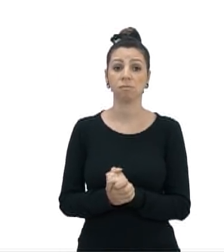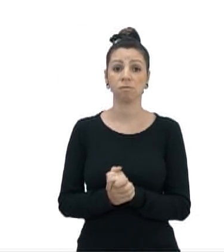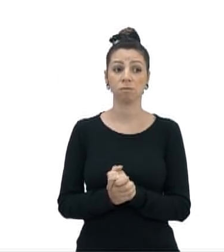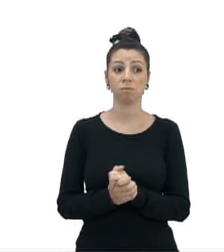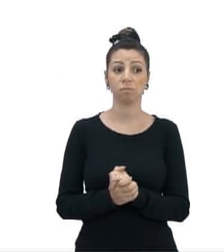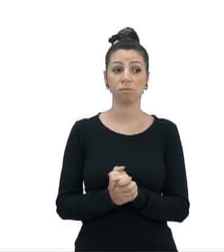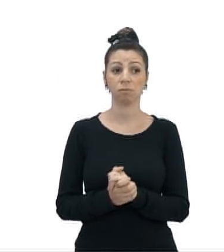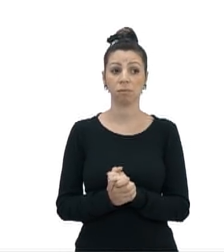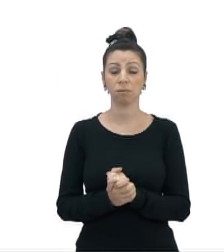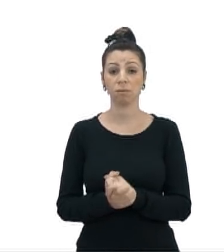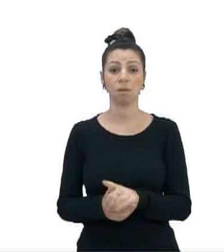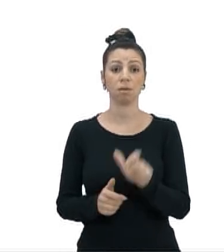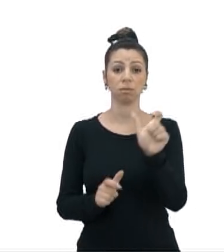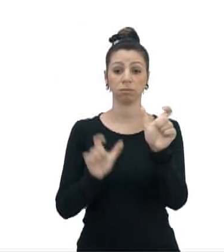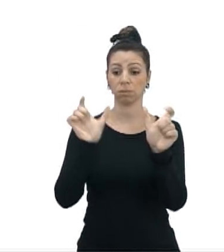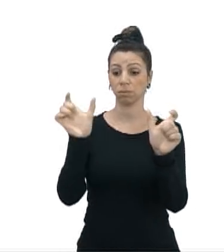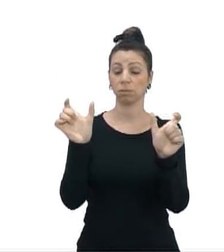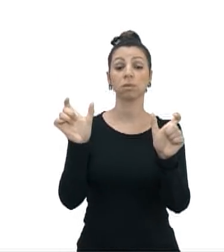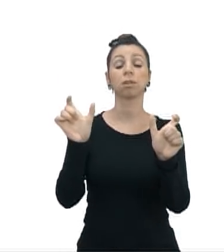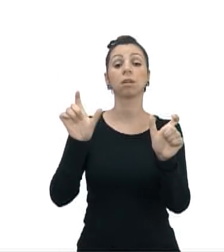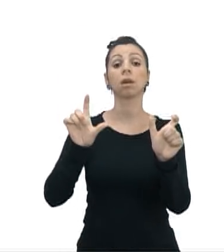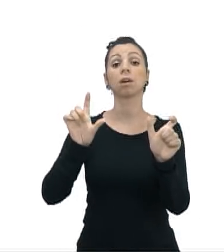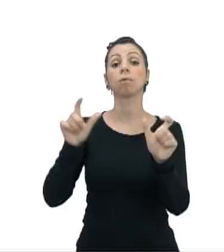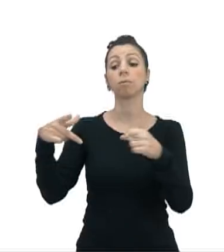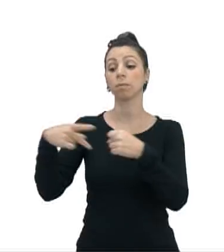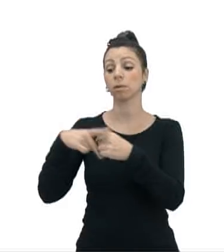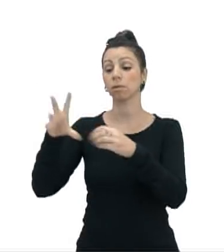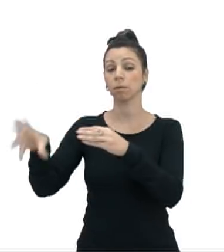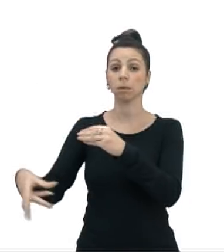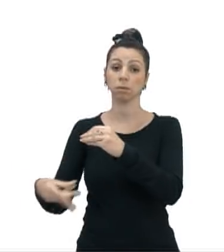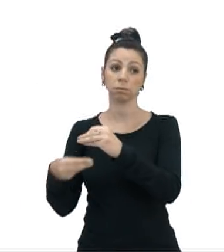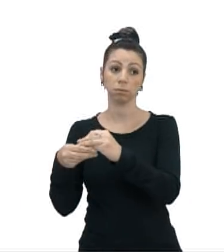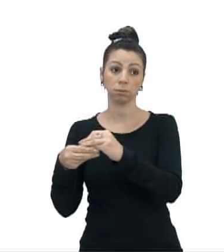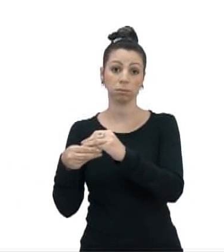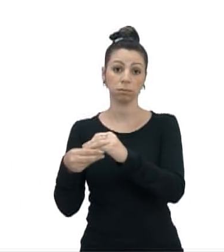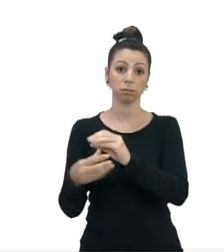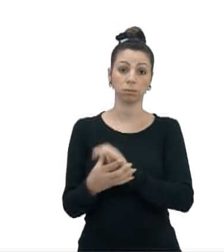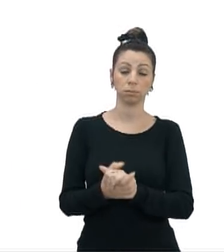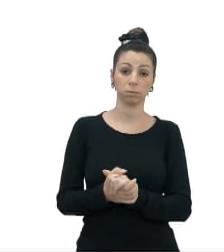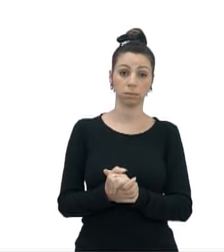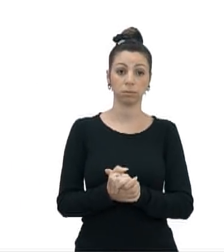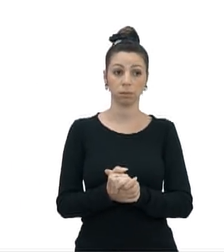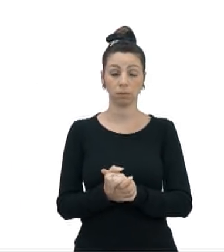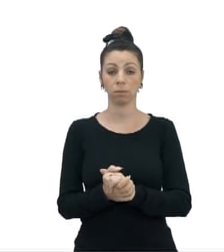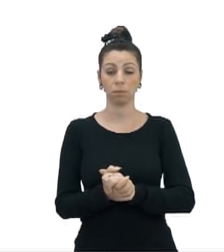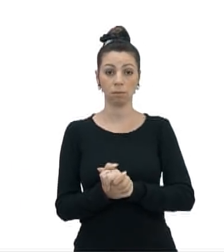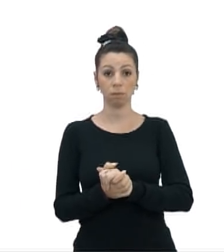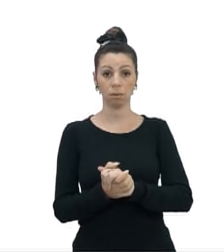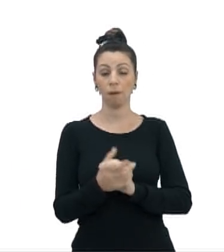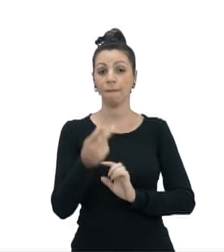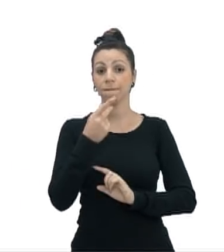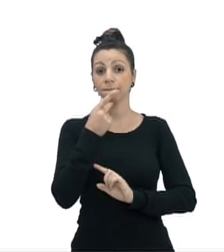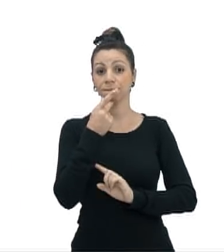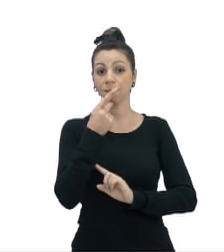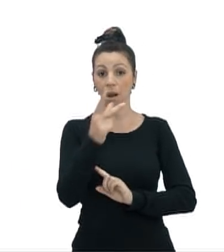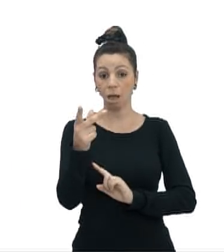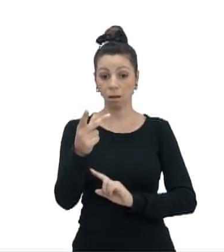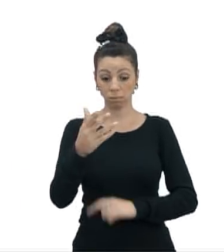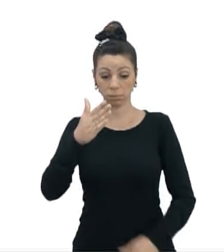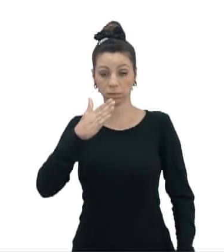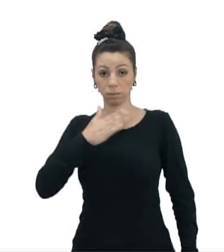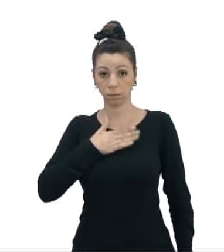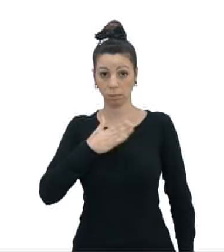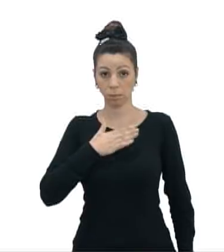então, as palavras aqui que são pronomes oblíquos aqui, nesse caso aí? Olha só, falar comigo. Lembra que está lá